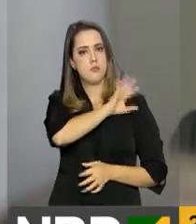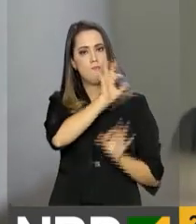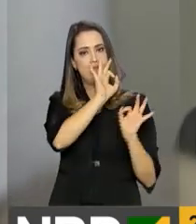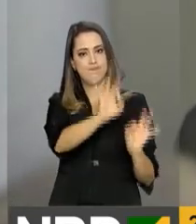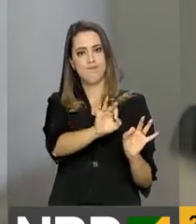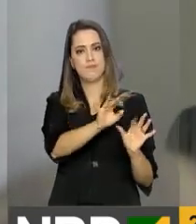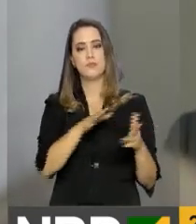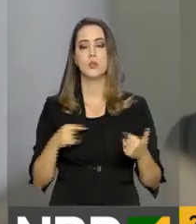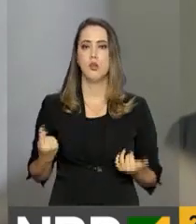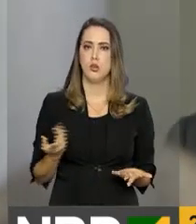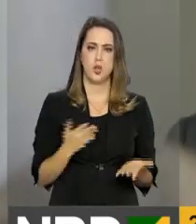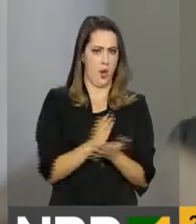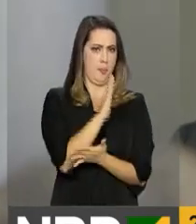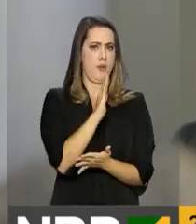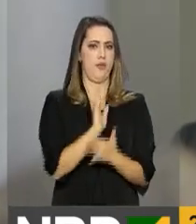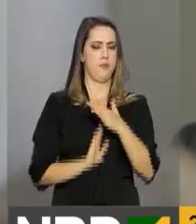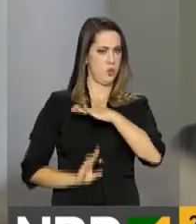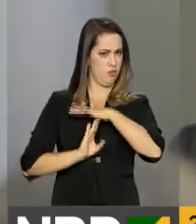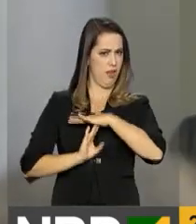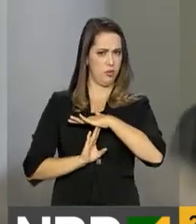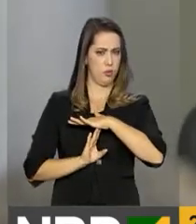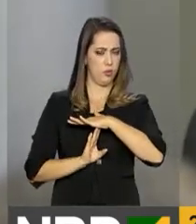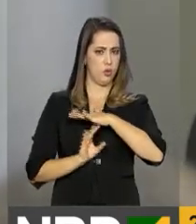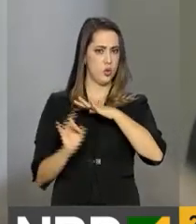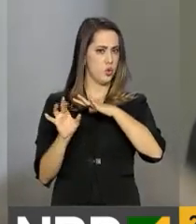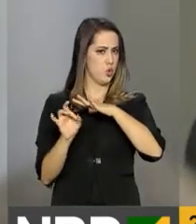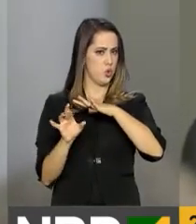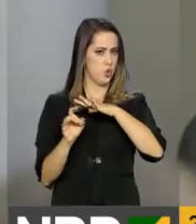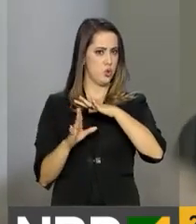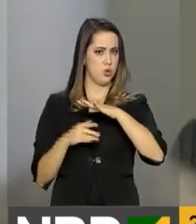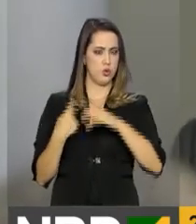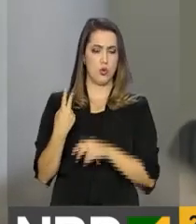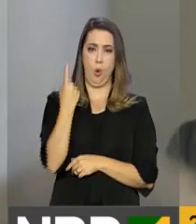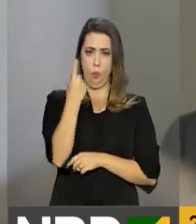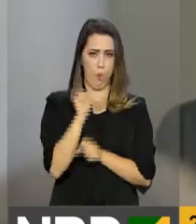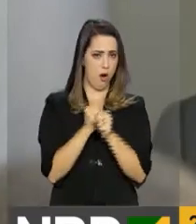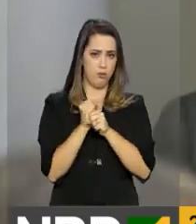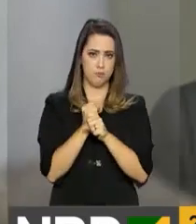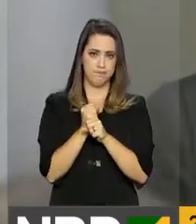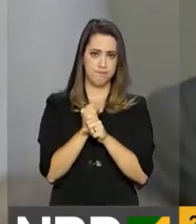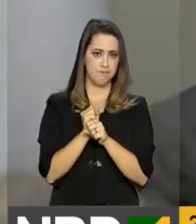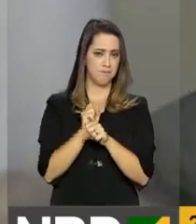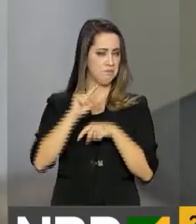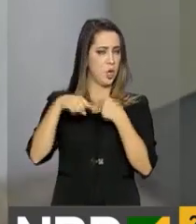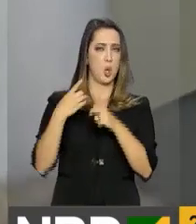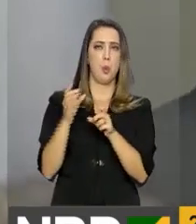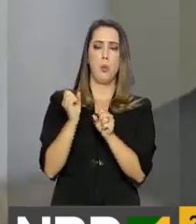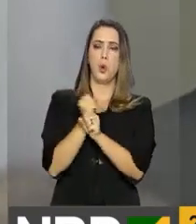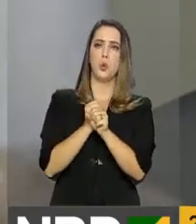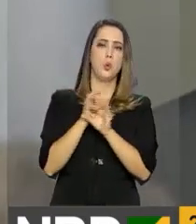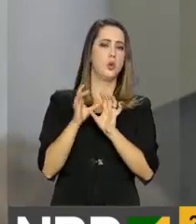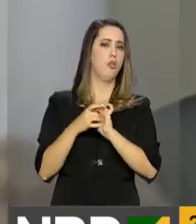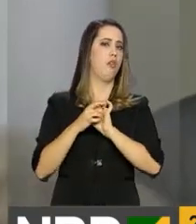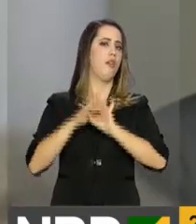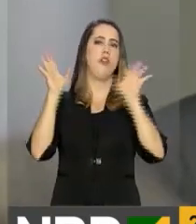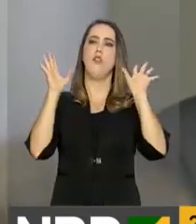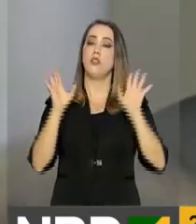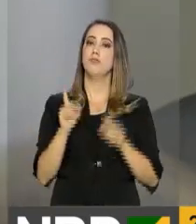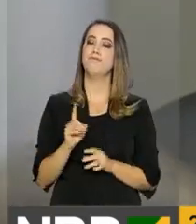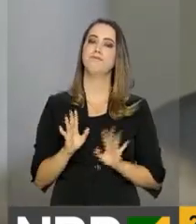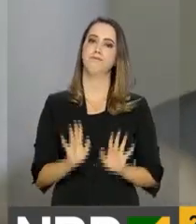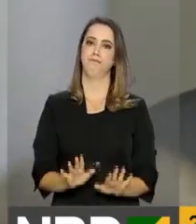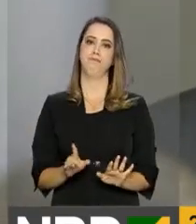responsabilidade, que nós não aprovamos um teto de gastos públicos apenas para vigorar durante um ano. E no ano que vem, está tudo em ordem, daqui a